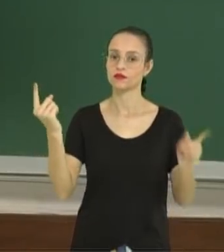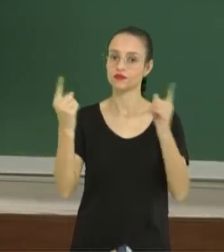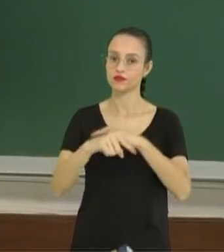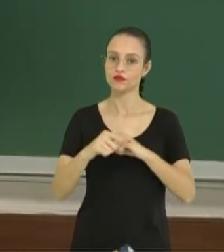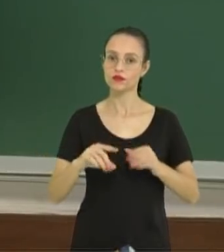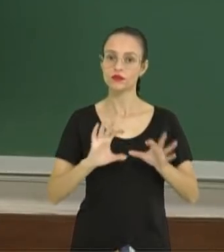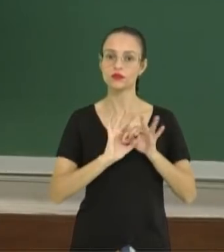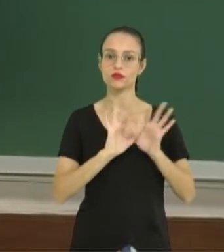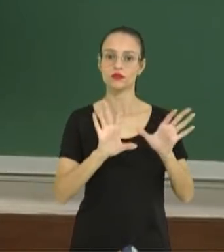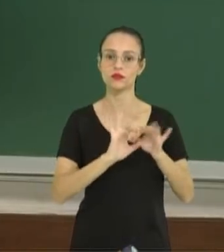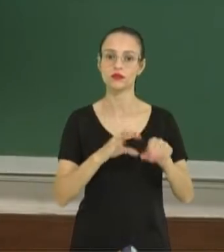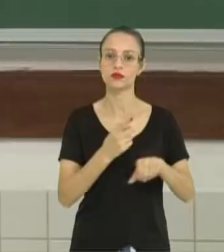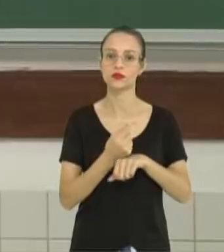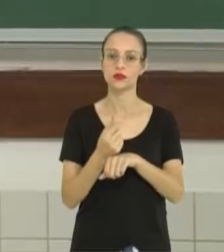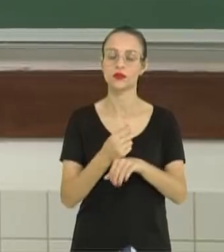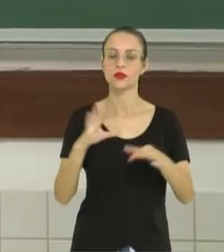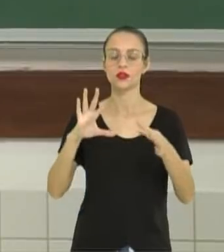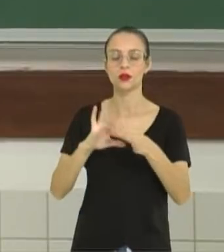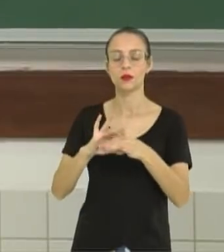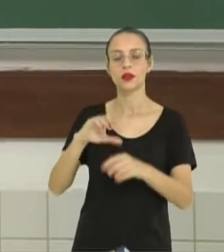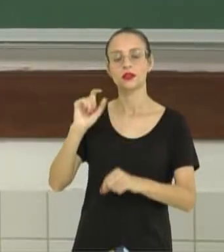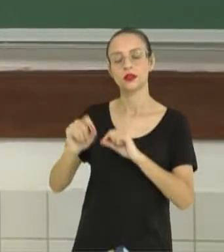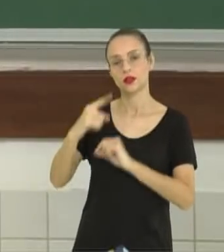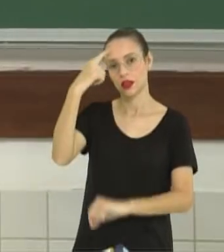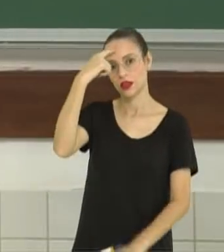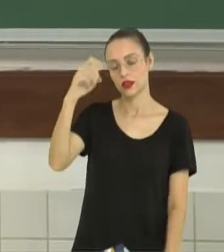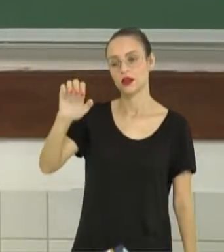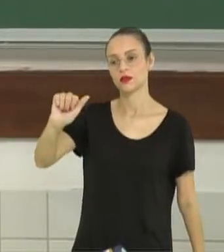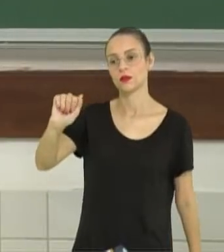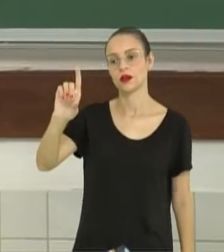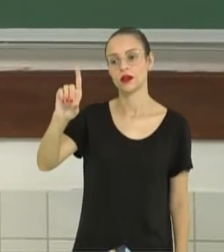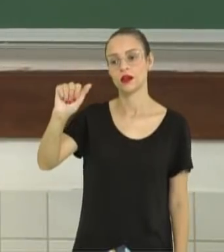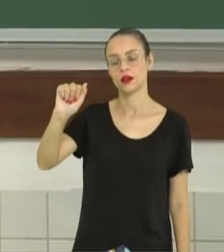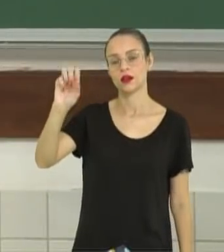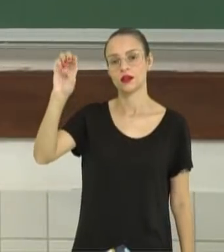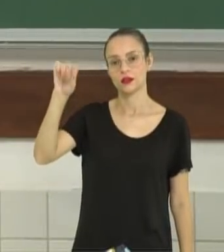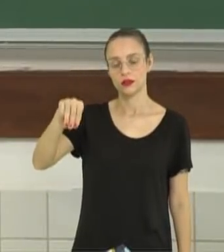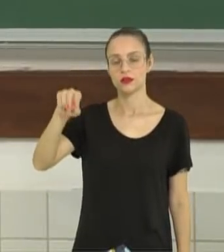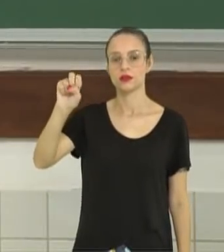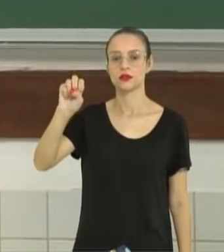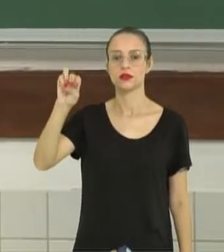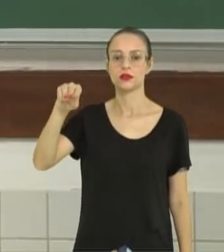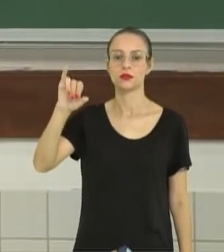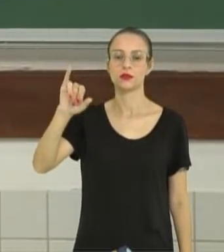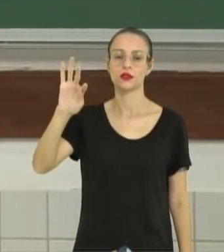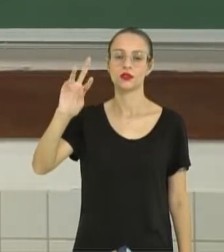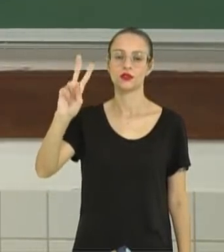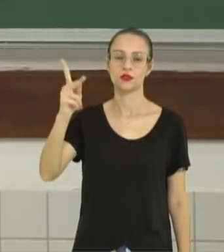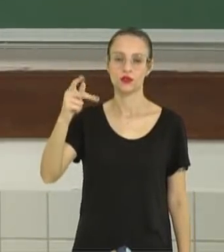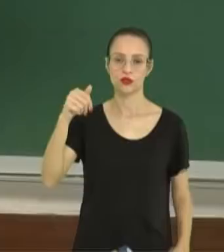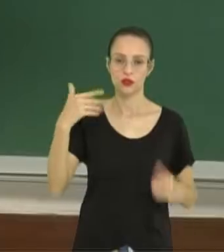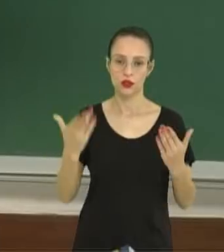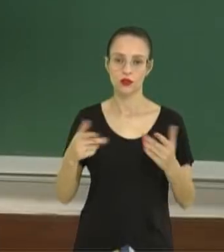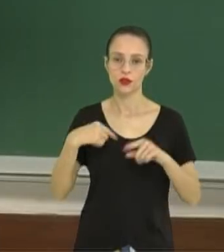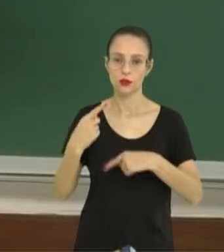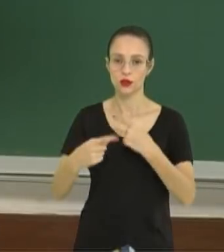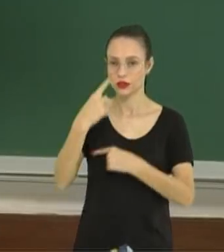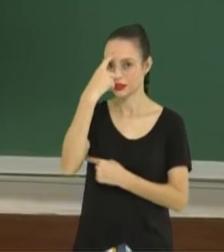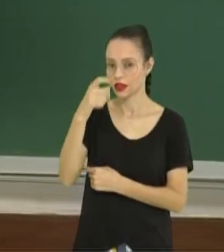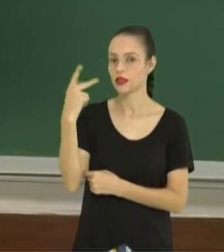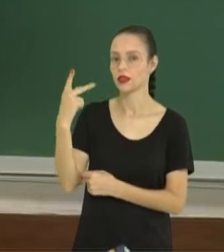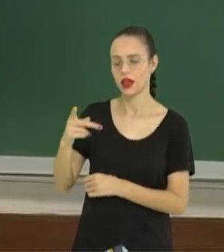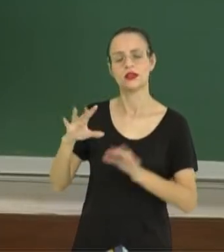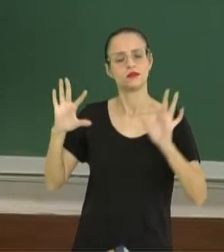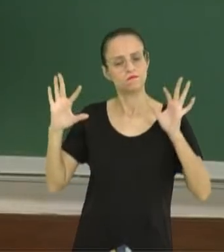que era baseado nas ideias do Adam Smith, né, um economista que, e depois as ideias do Adam Smith vieram a se consolidar, né, esse